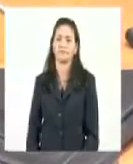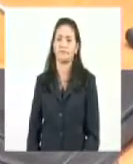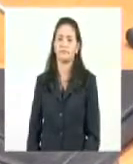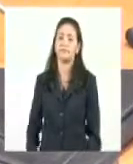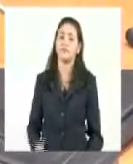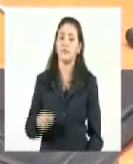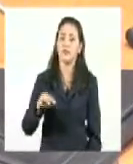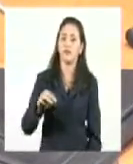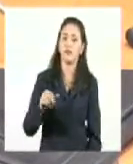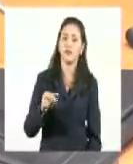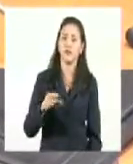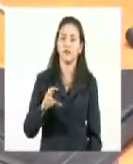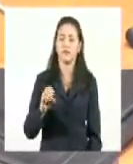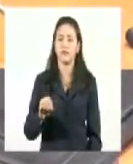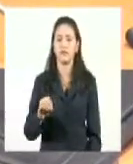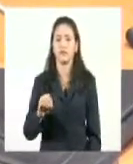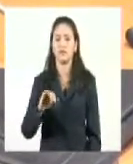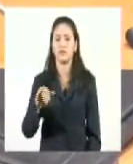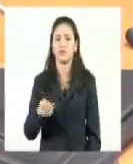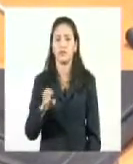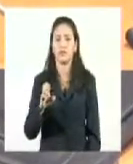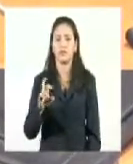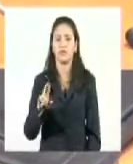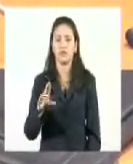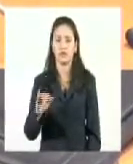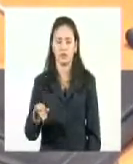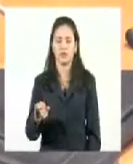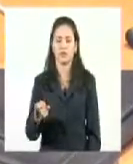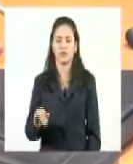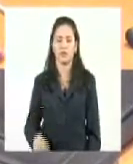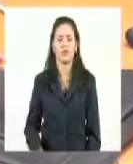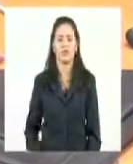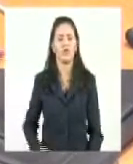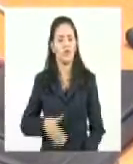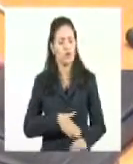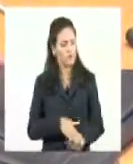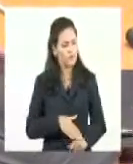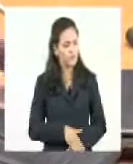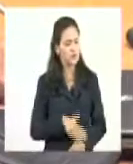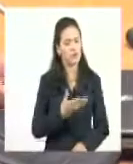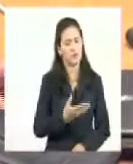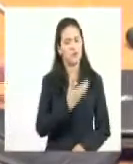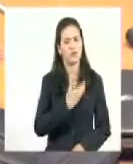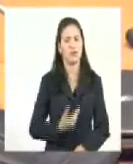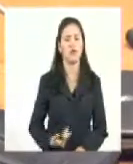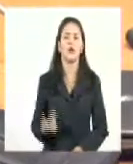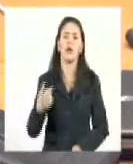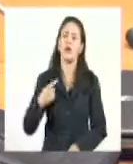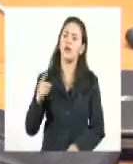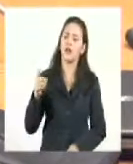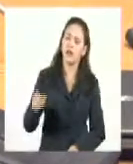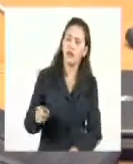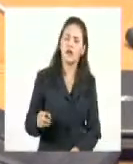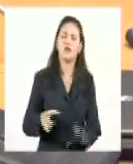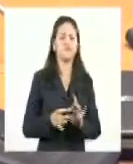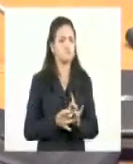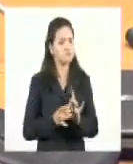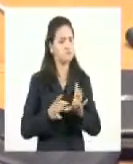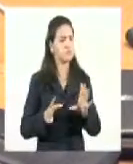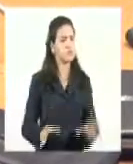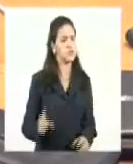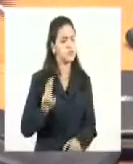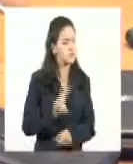Márcio Gerri, conversar com ele e falar: olha, governador, eu estou lá, estou à sua disposição, nós